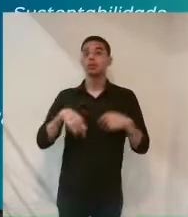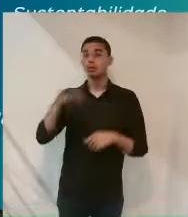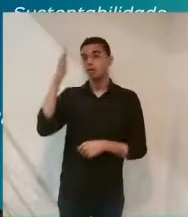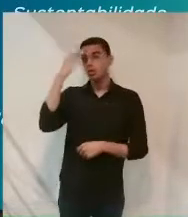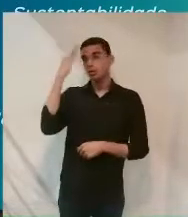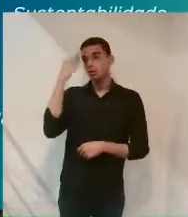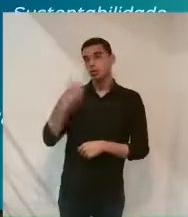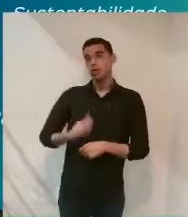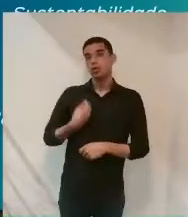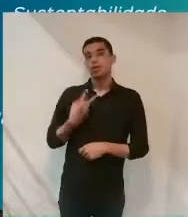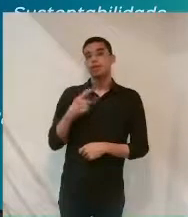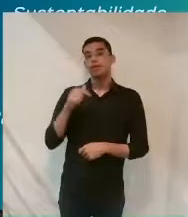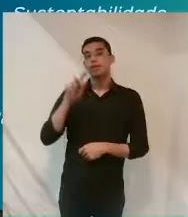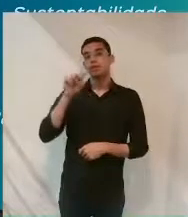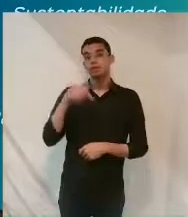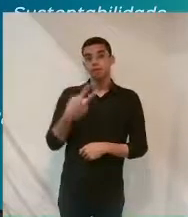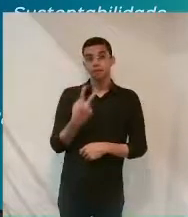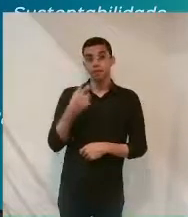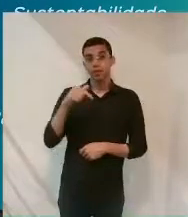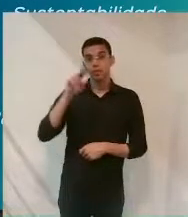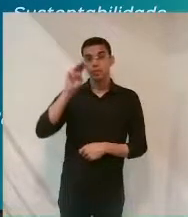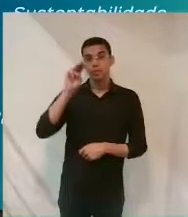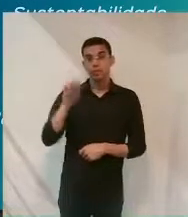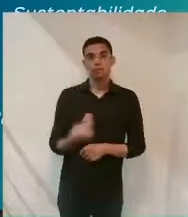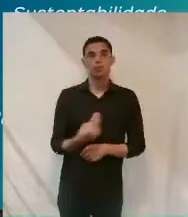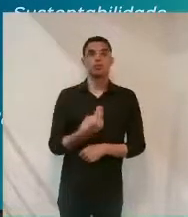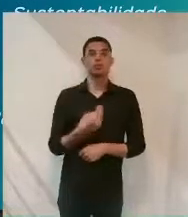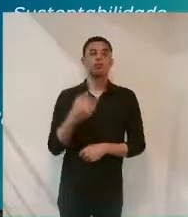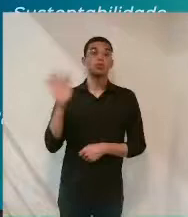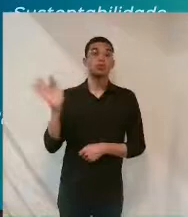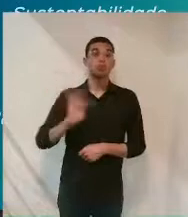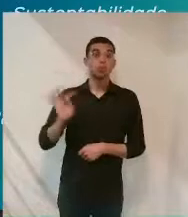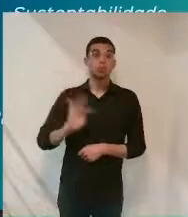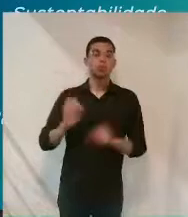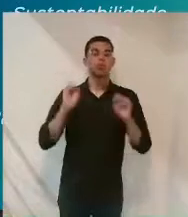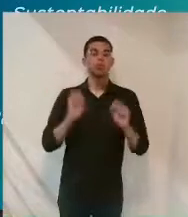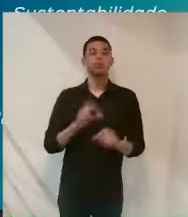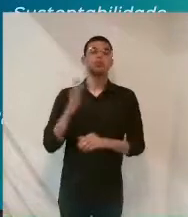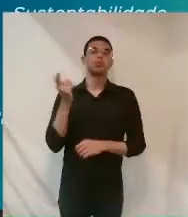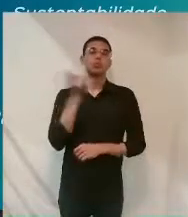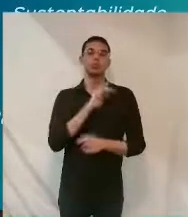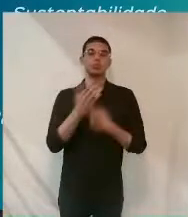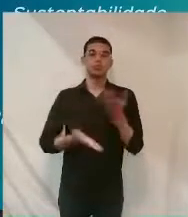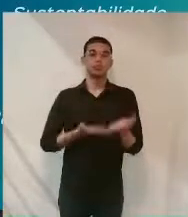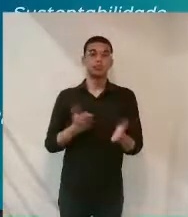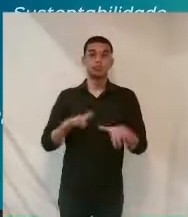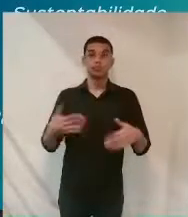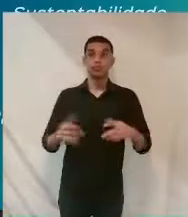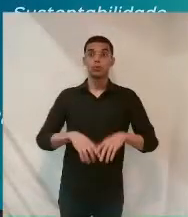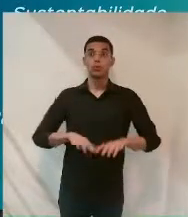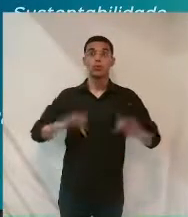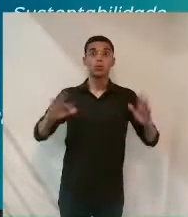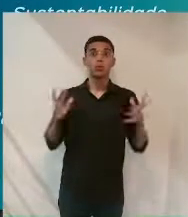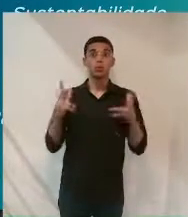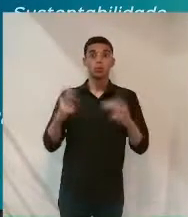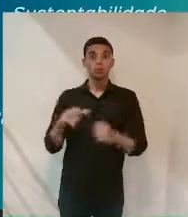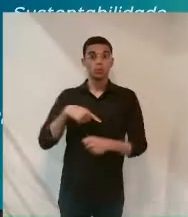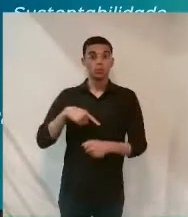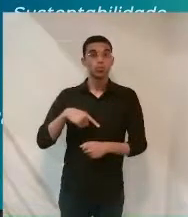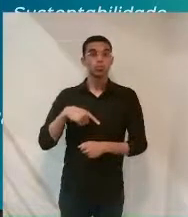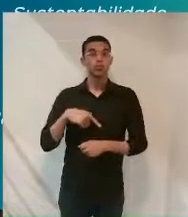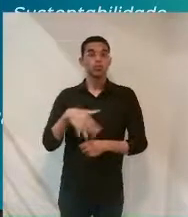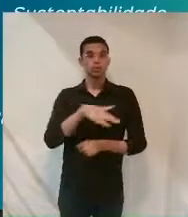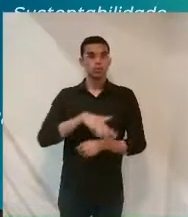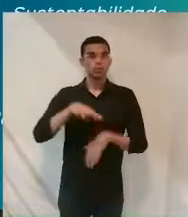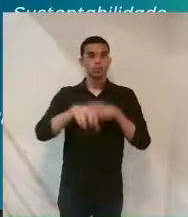de toneladas potencialmente recicláveis no país. E, portanto, todas as iniciativas que surgirem nesse campo, elas são muito bem-vindas,